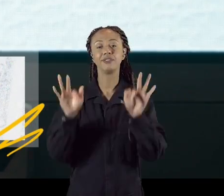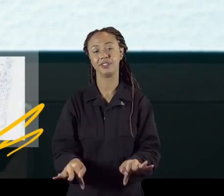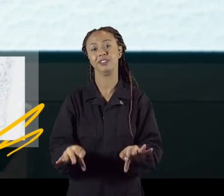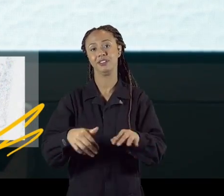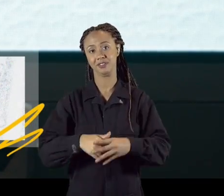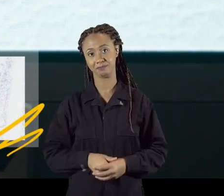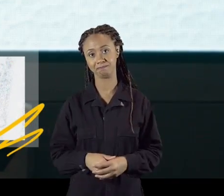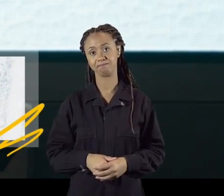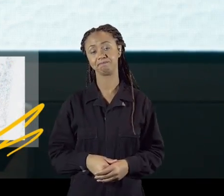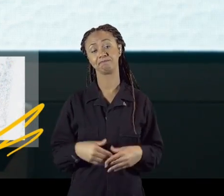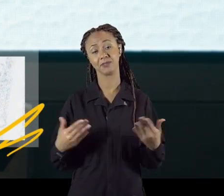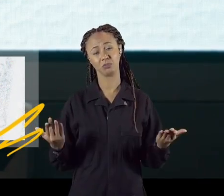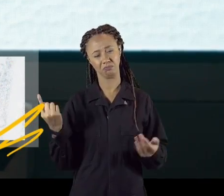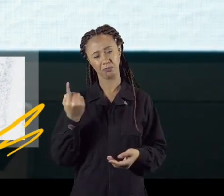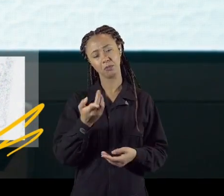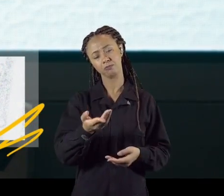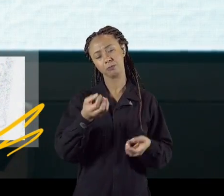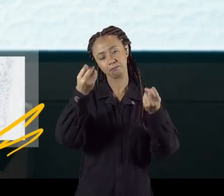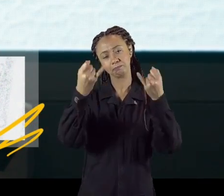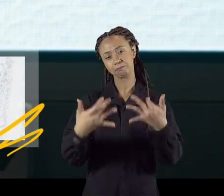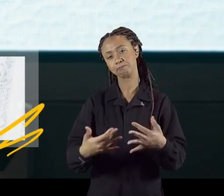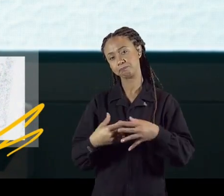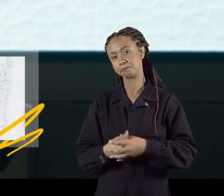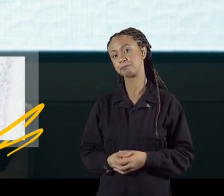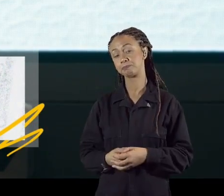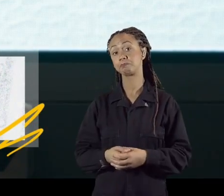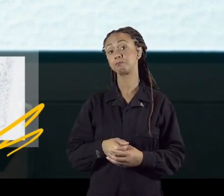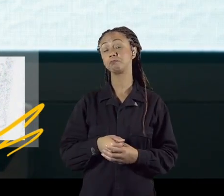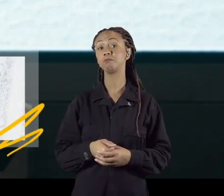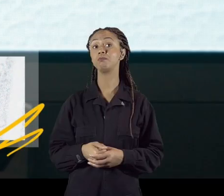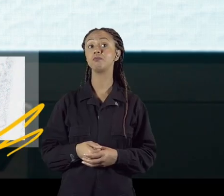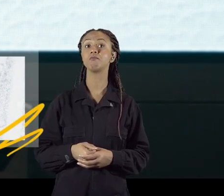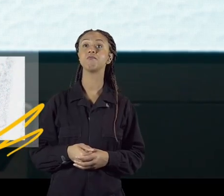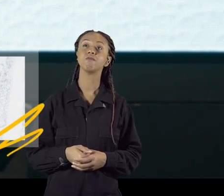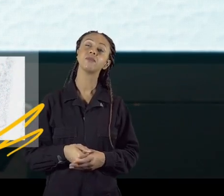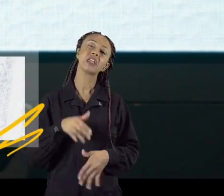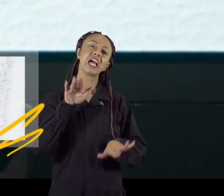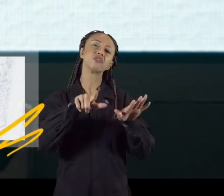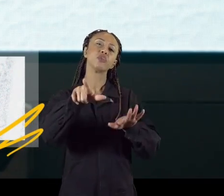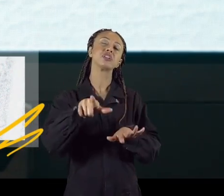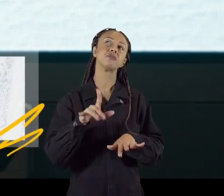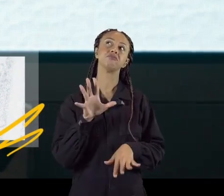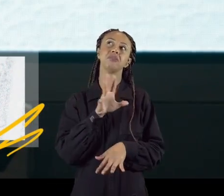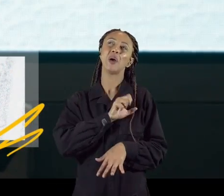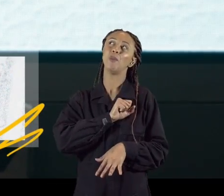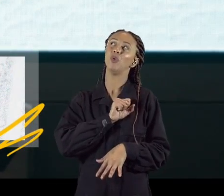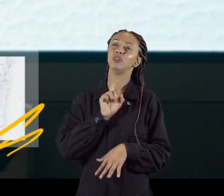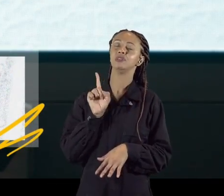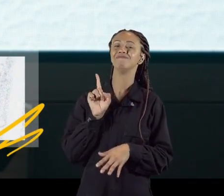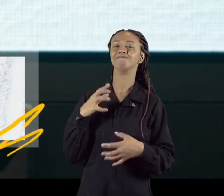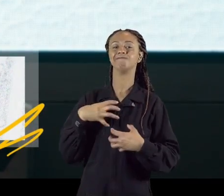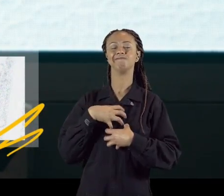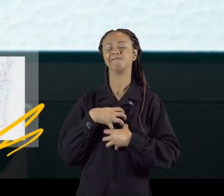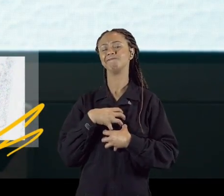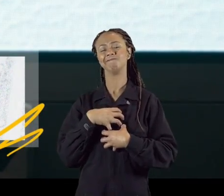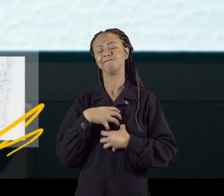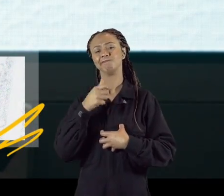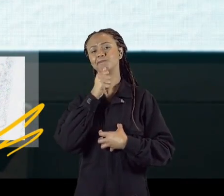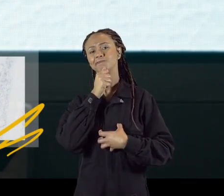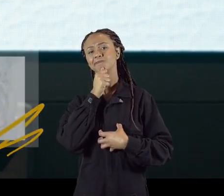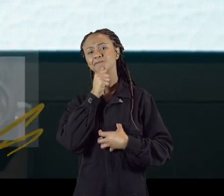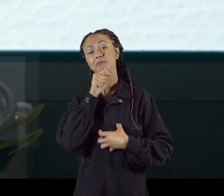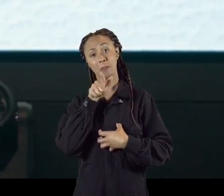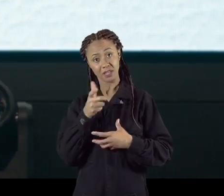meu querido eu quero primeiro falar com você é com você que talvez não sinta esse amor diz que gostaria de